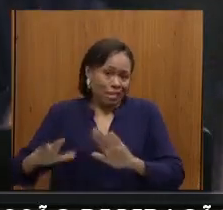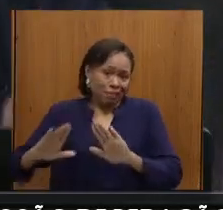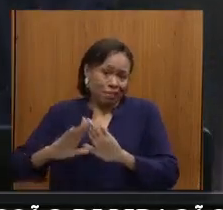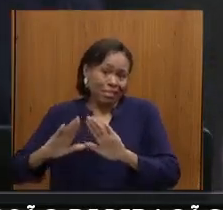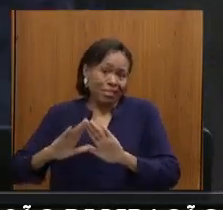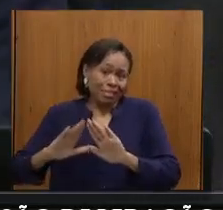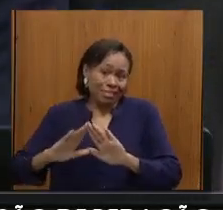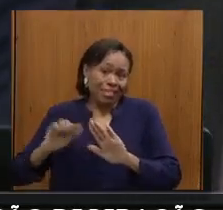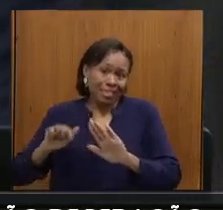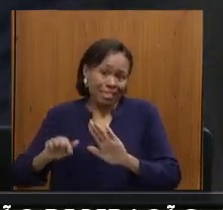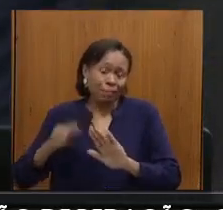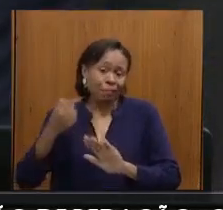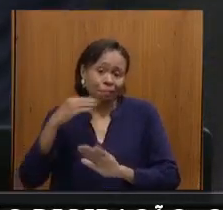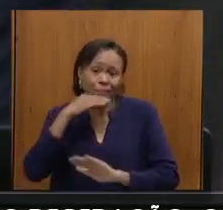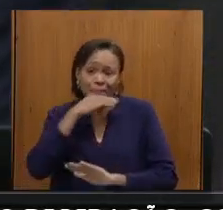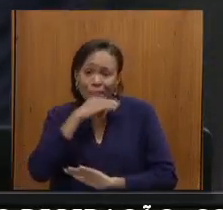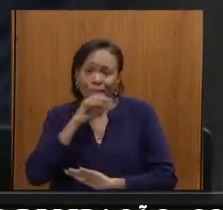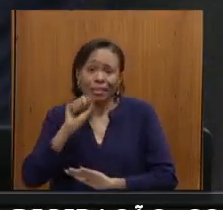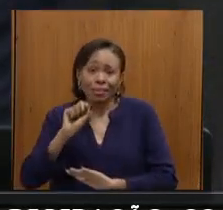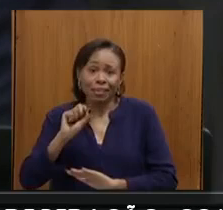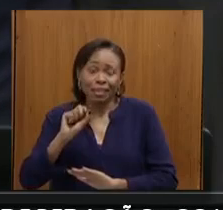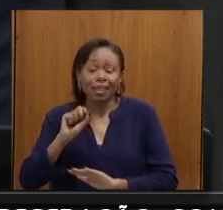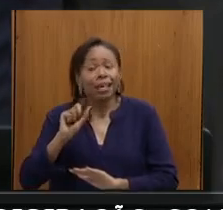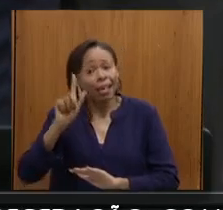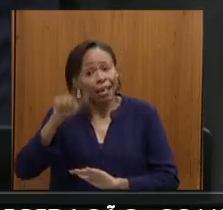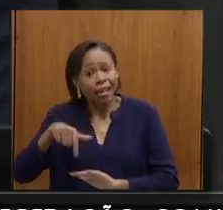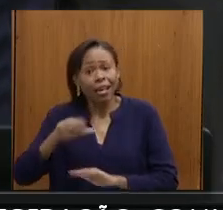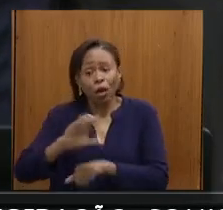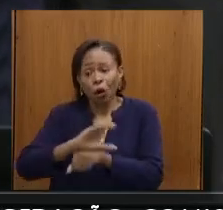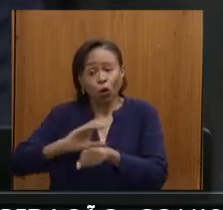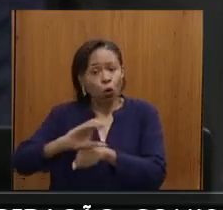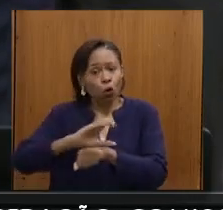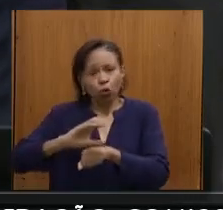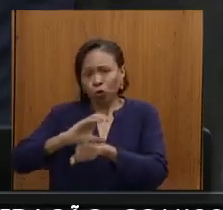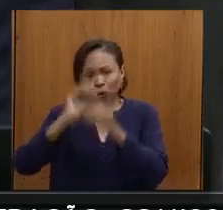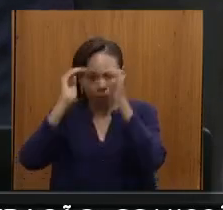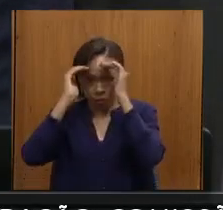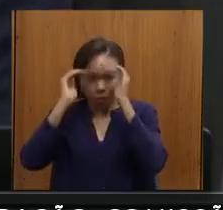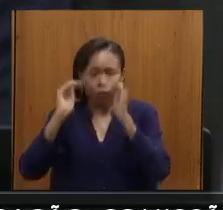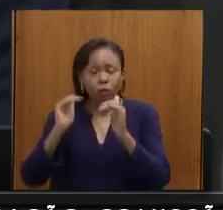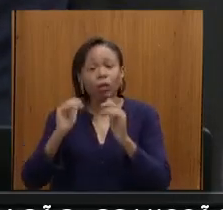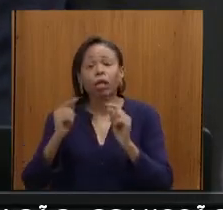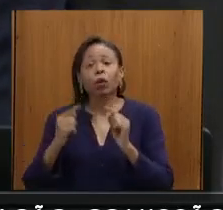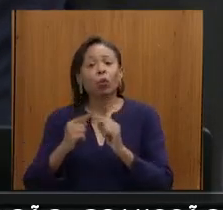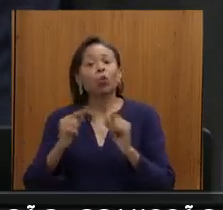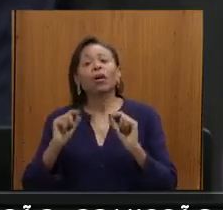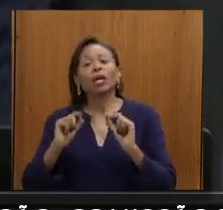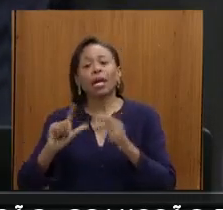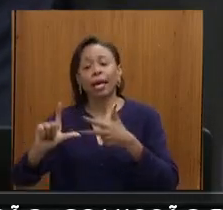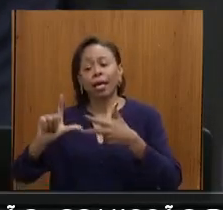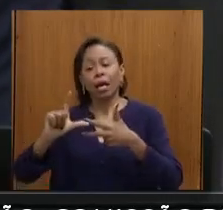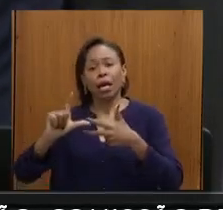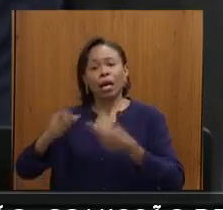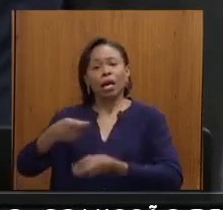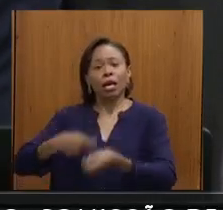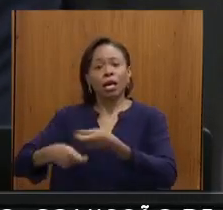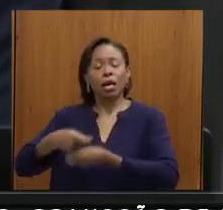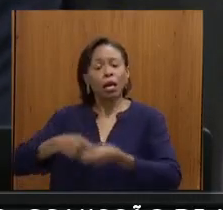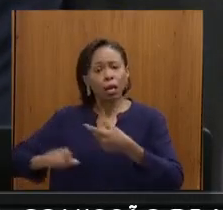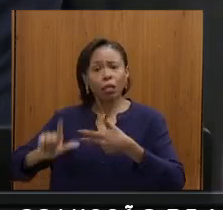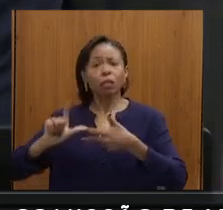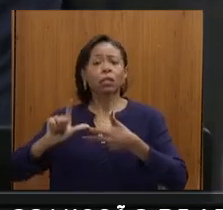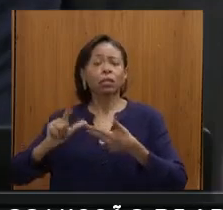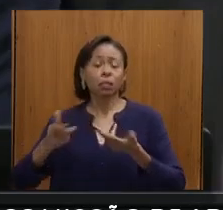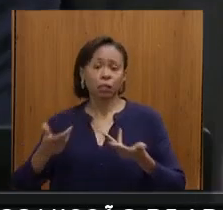realmente a camisa daquilo que a Constituição lhe assegura, que é legislar. Então, eu